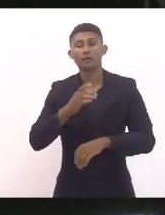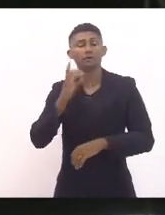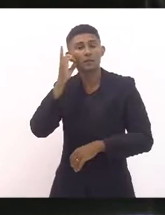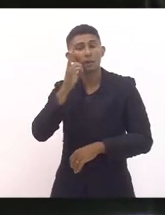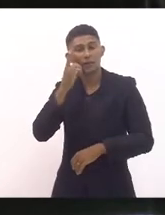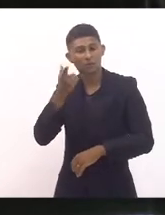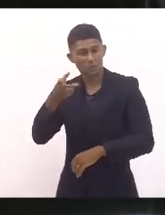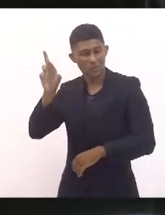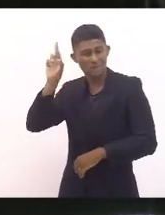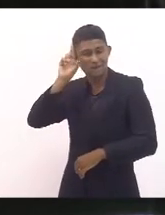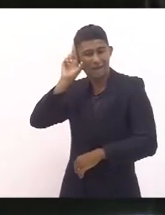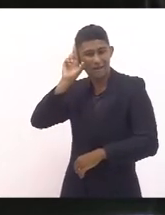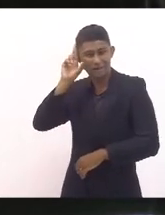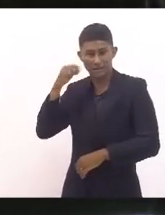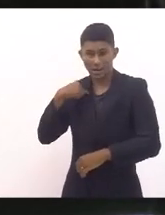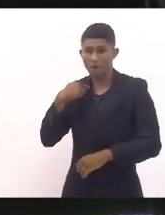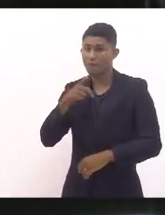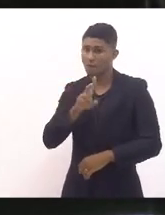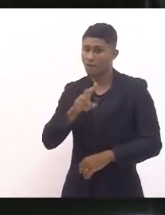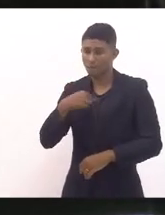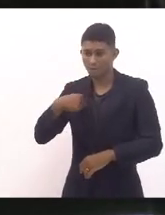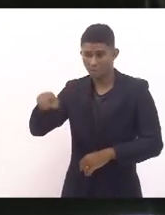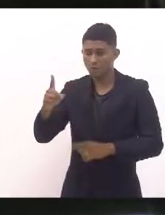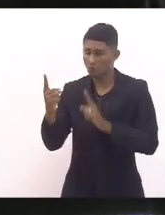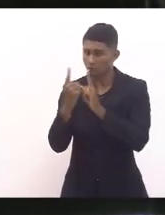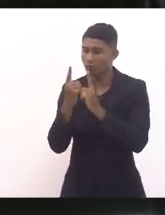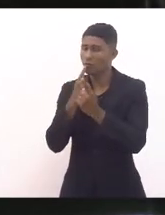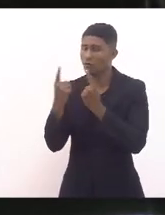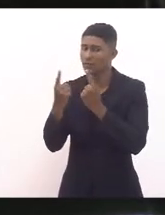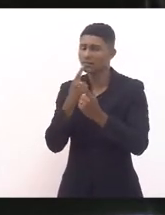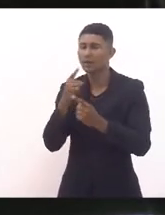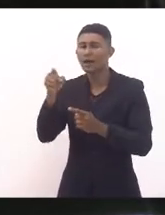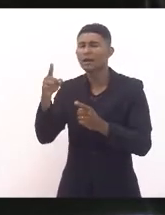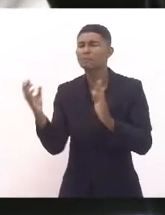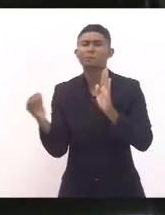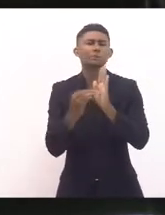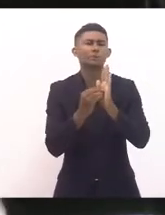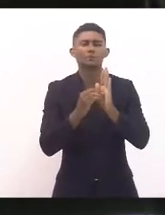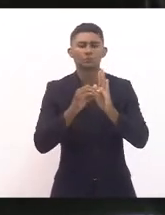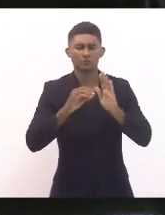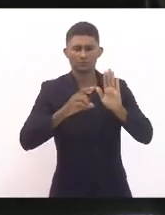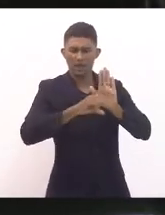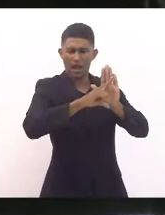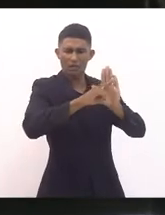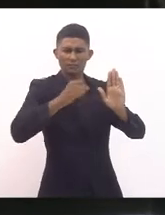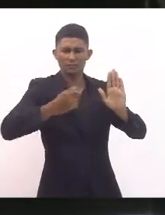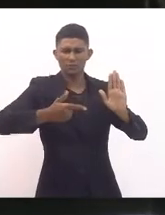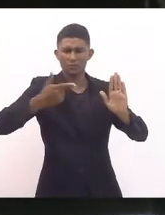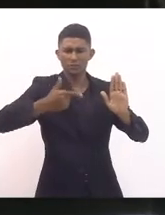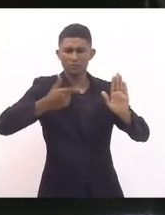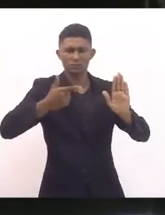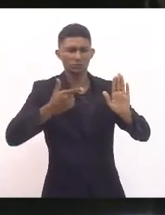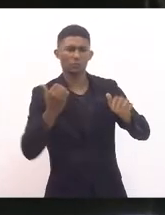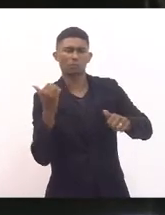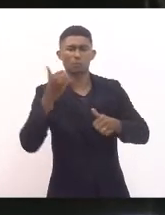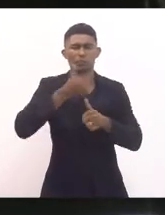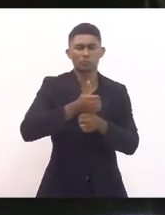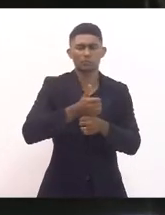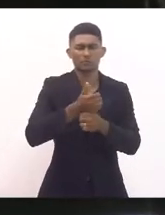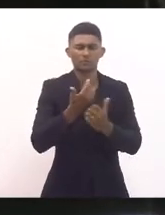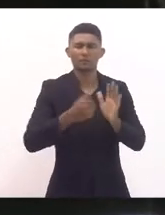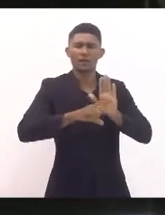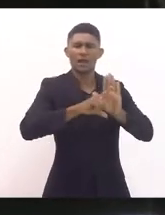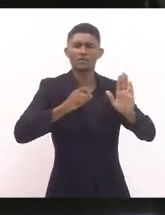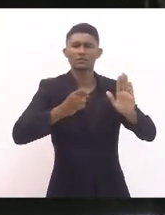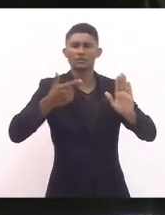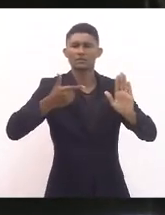quero conversar com ele, coloca para suprimir, né, o artigo 2º. O que diz o artigo 2º?